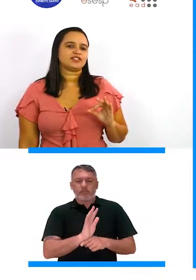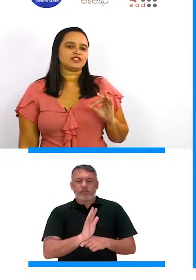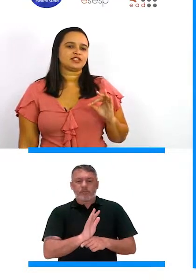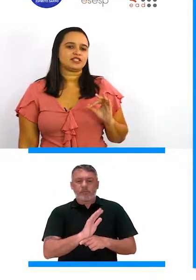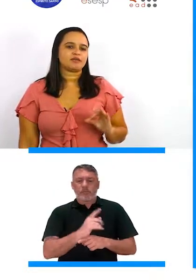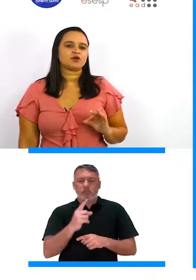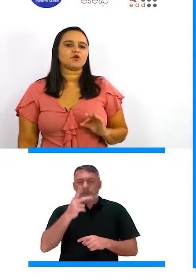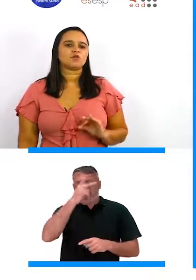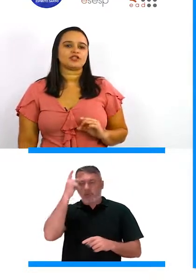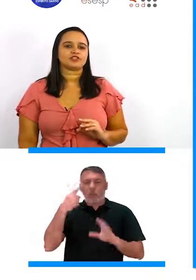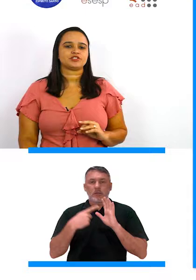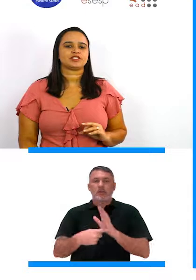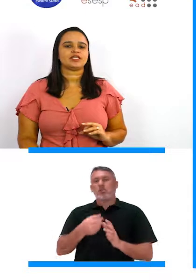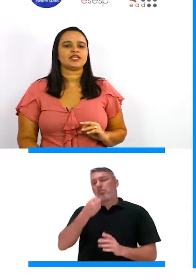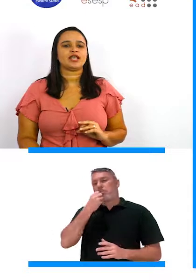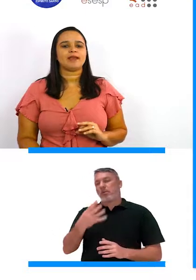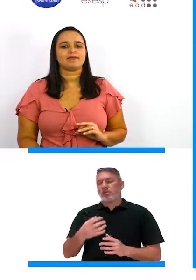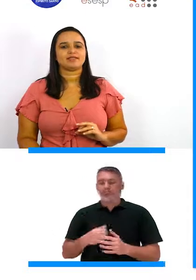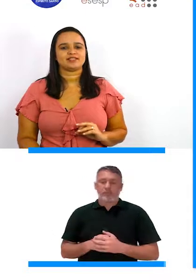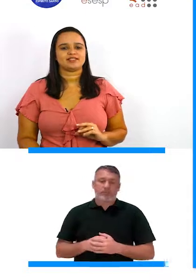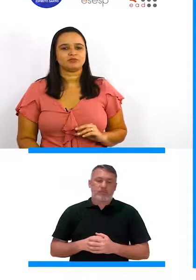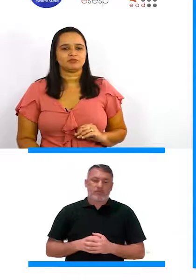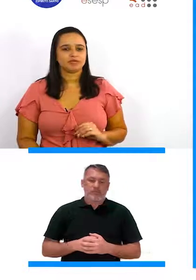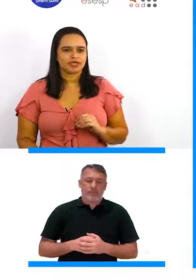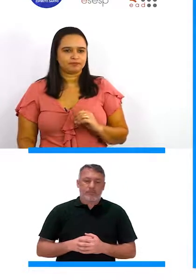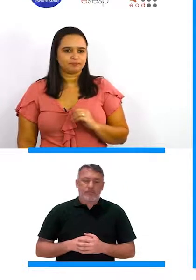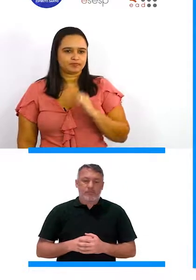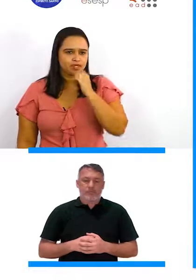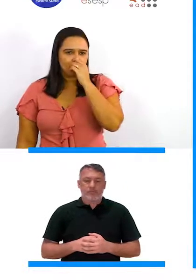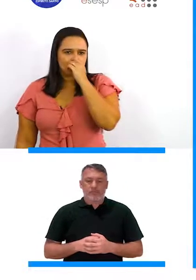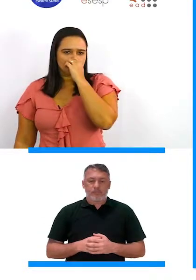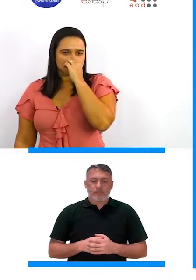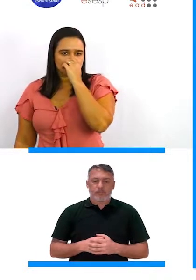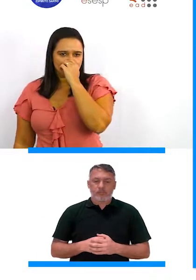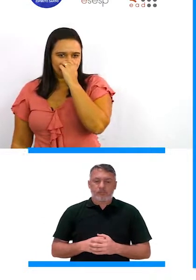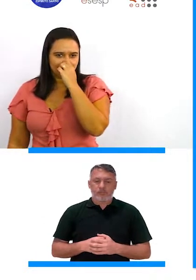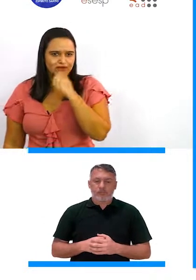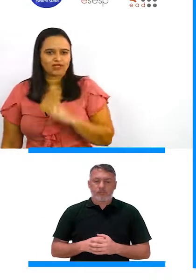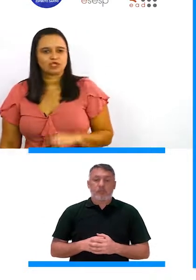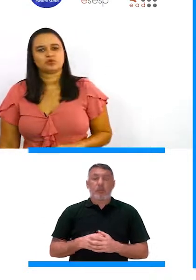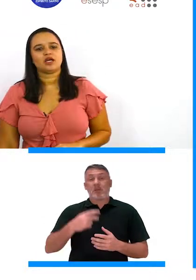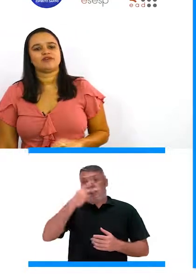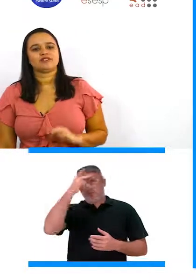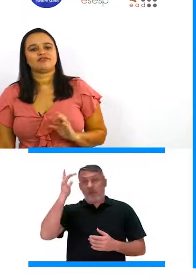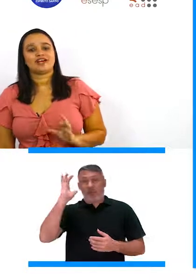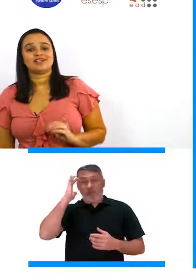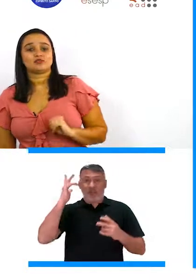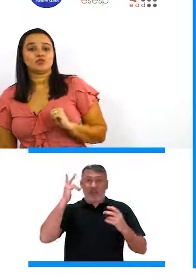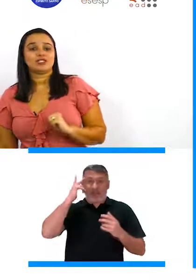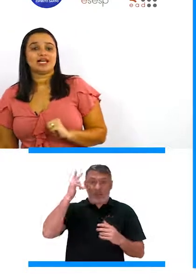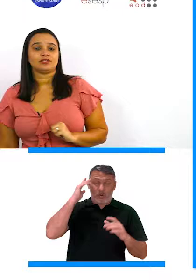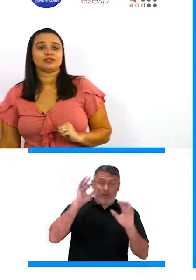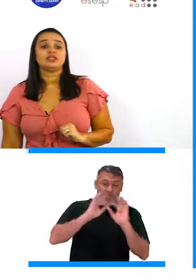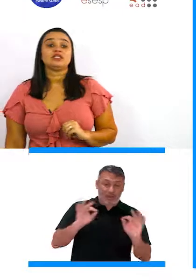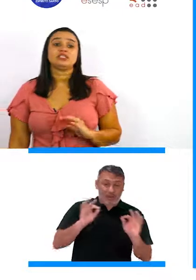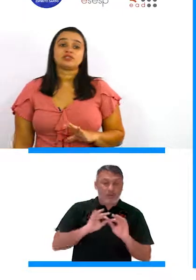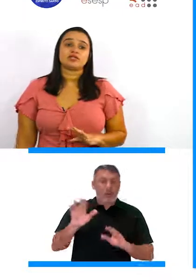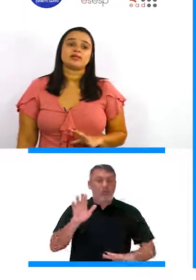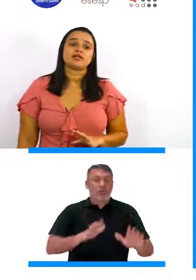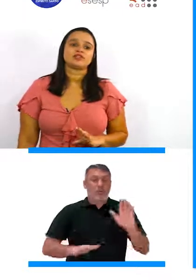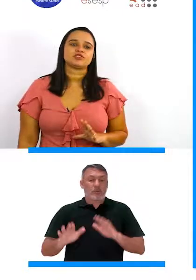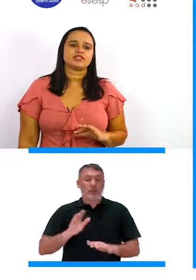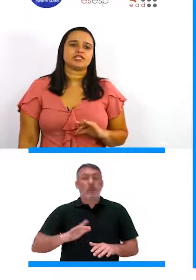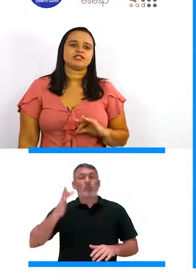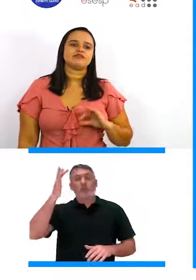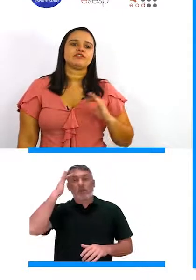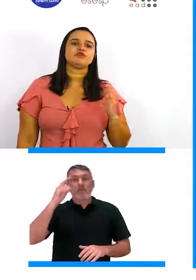uma fita de cinema com uma artista que representa muito bem. Os que acharam natural essa frase, cuidado, não